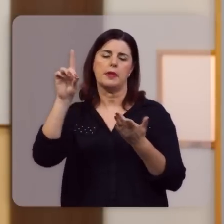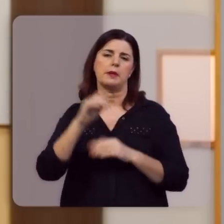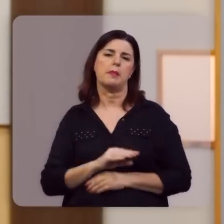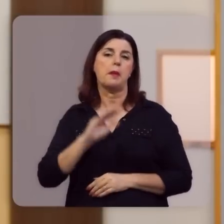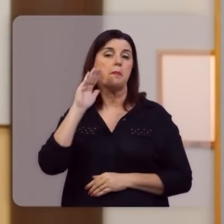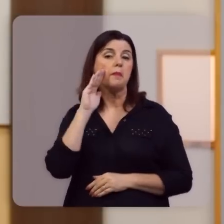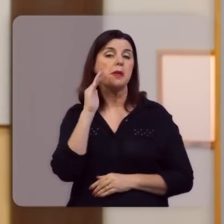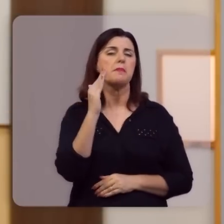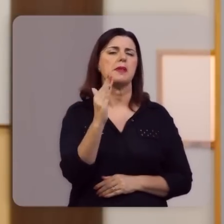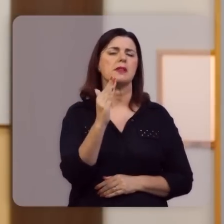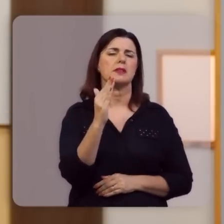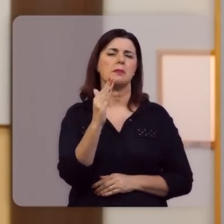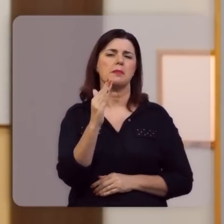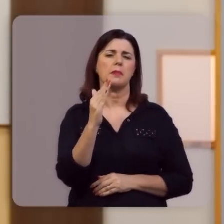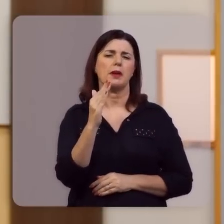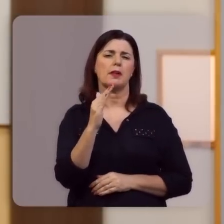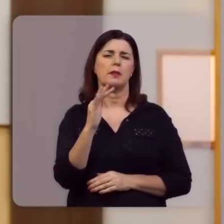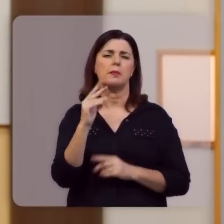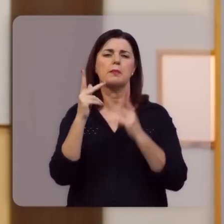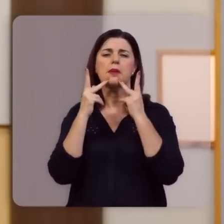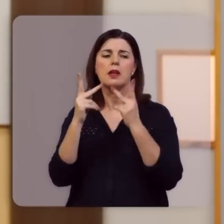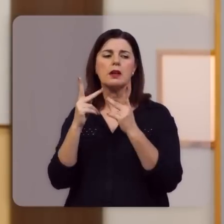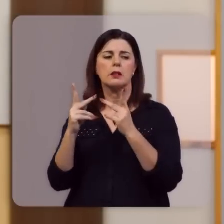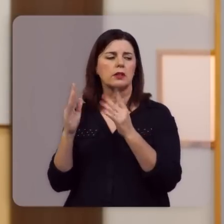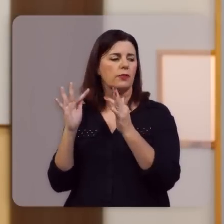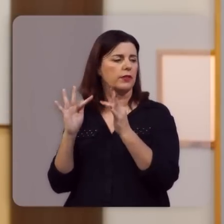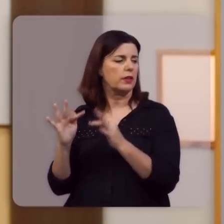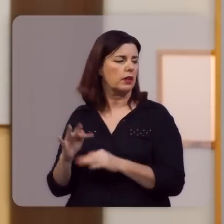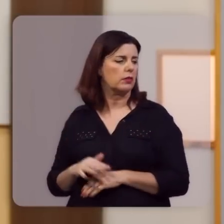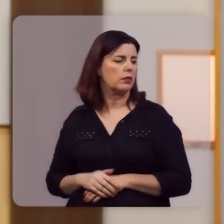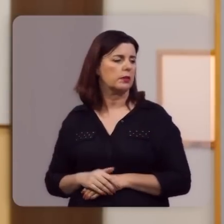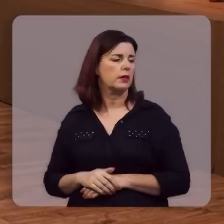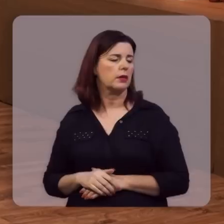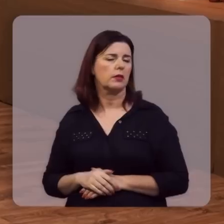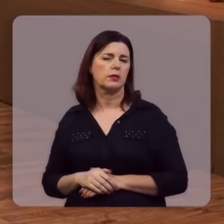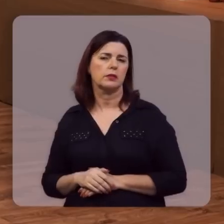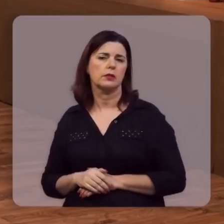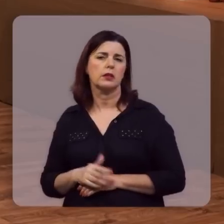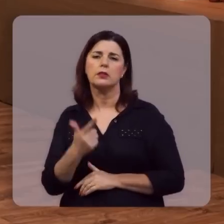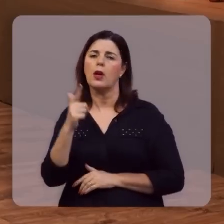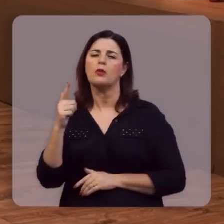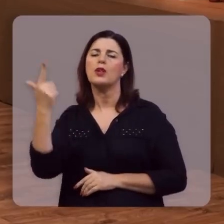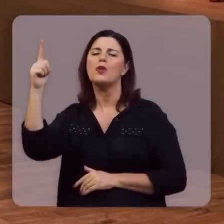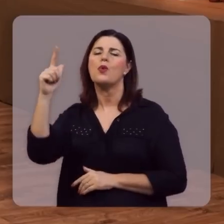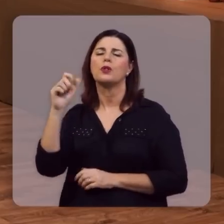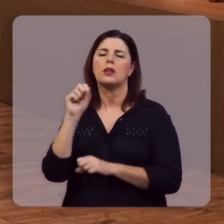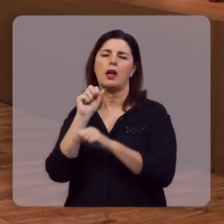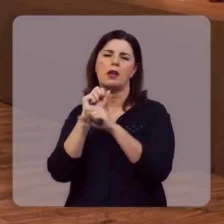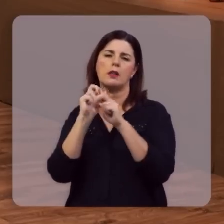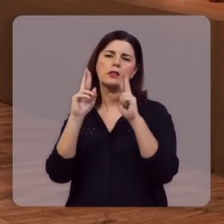a primazia da pregação fiel das Escrituras. Não há outra esperança,